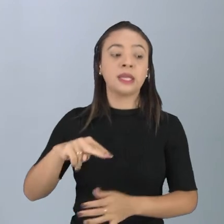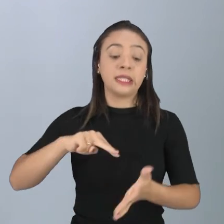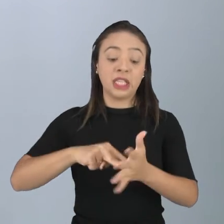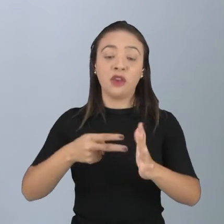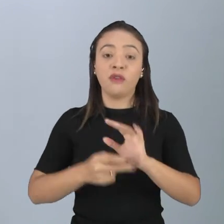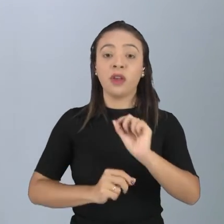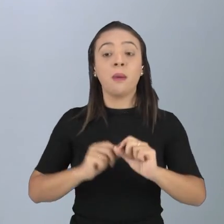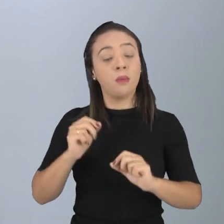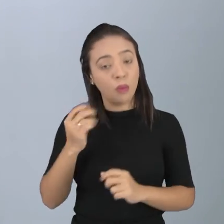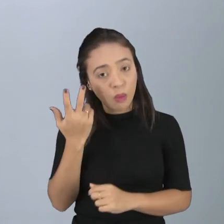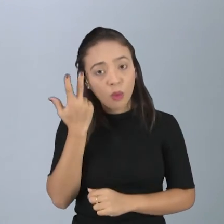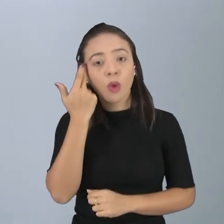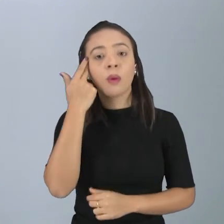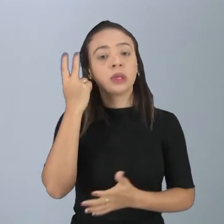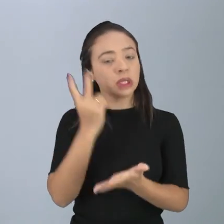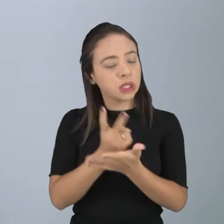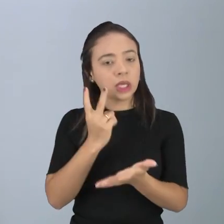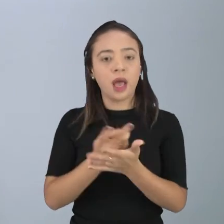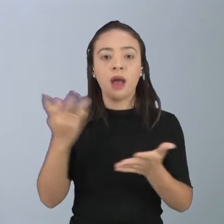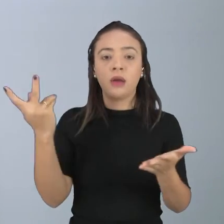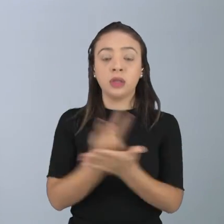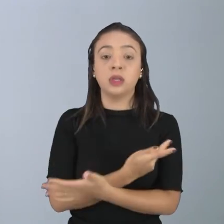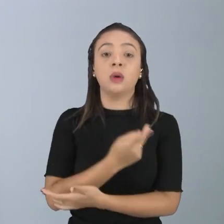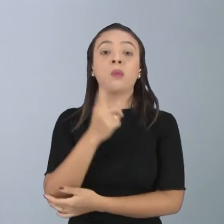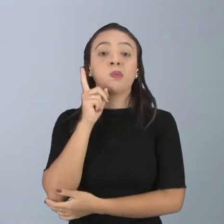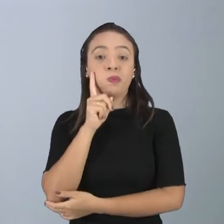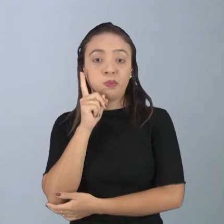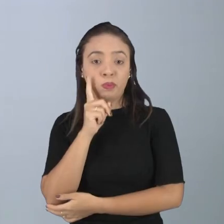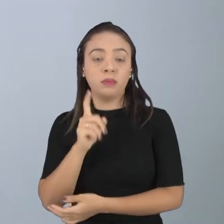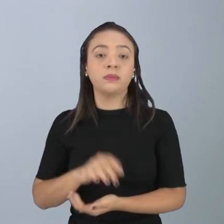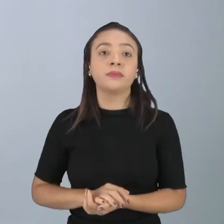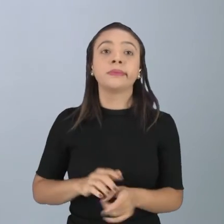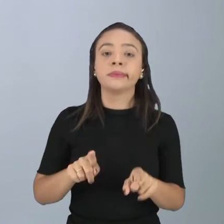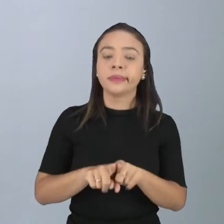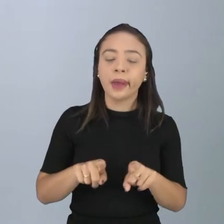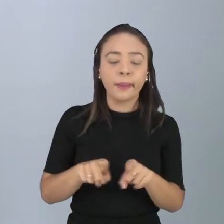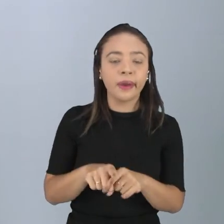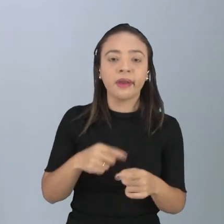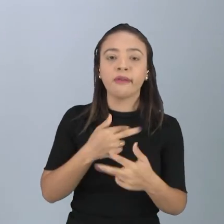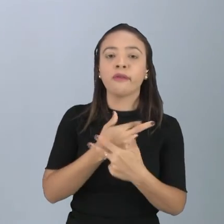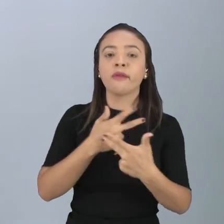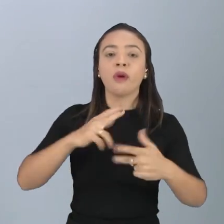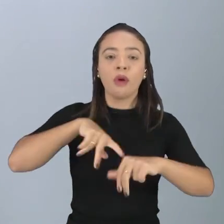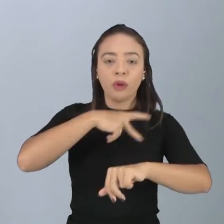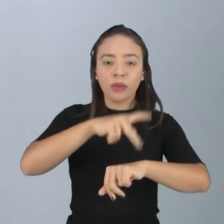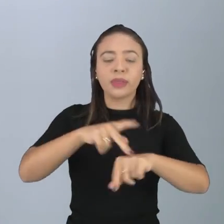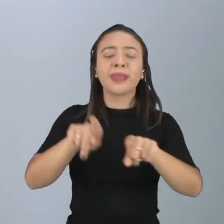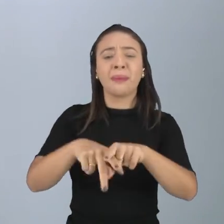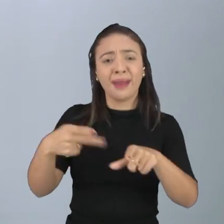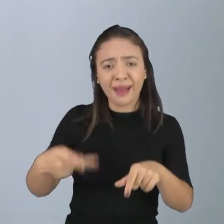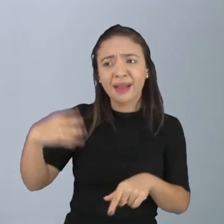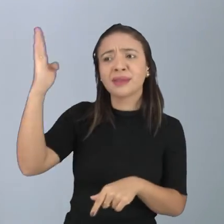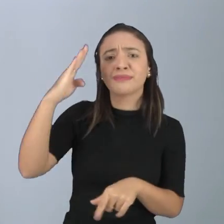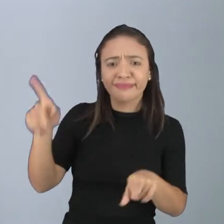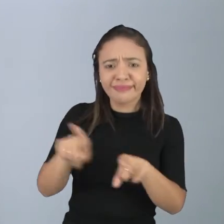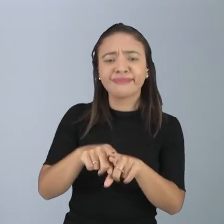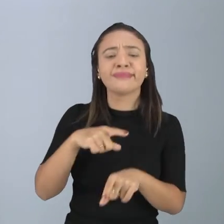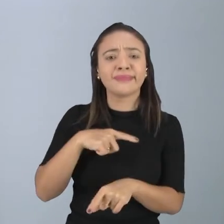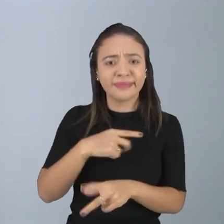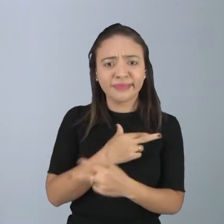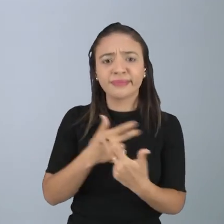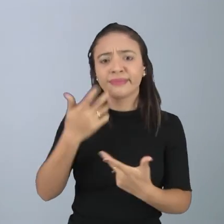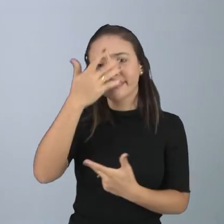muito comum, não só nos Estados Unidos, mas como agora tomou fama por todo o mundo, inclusive no Brasil, é comum a gente ver as